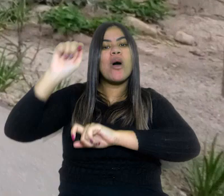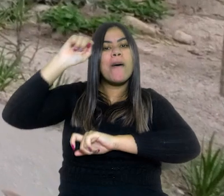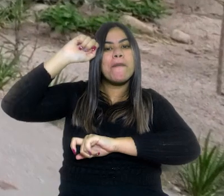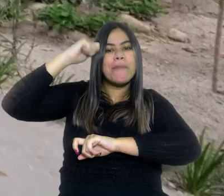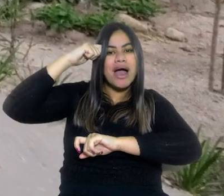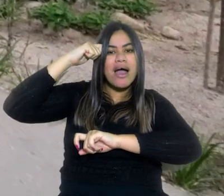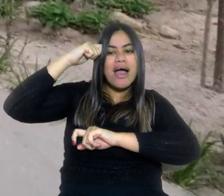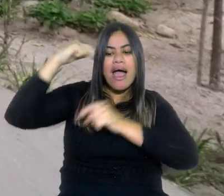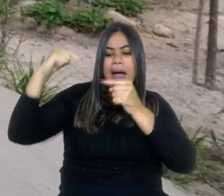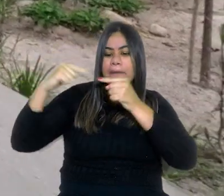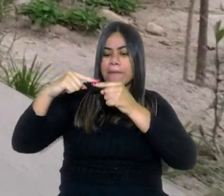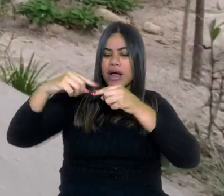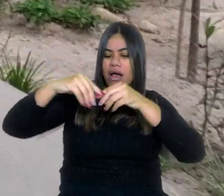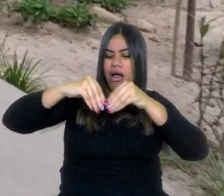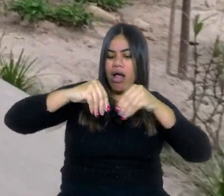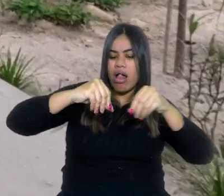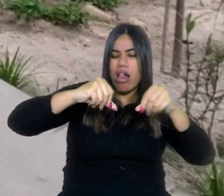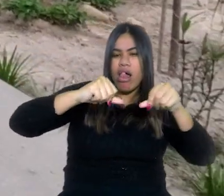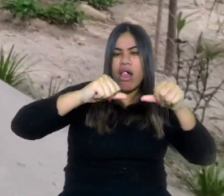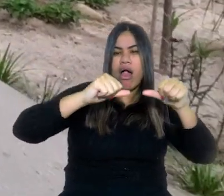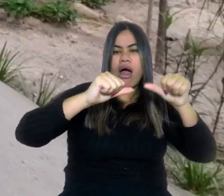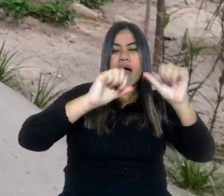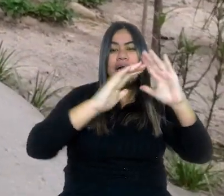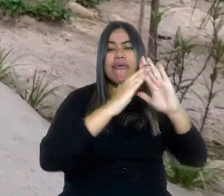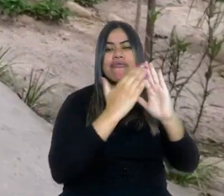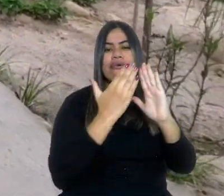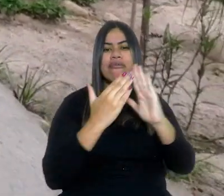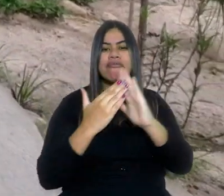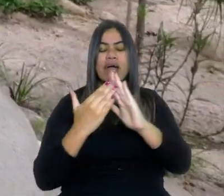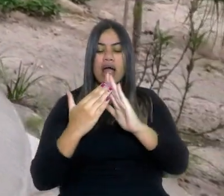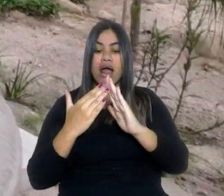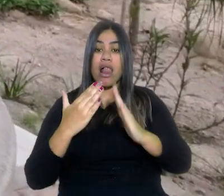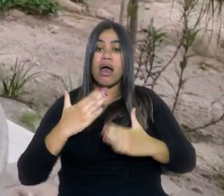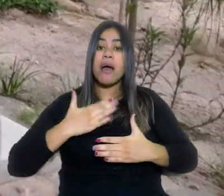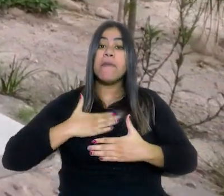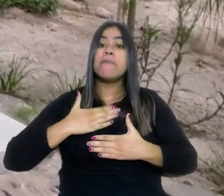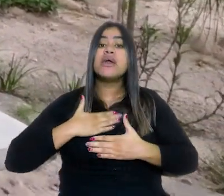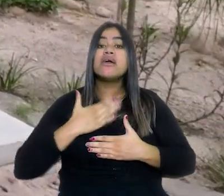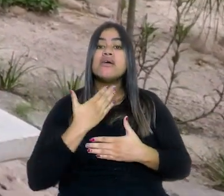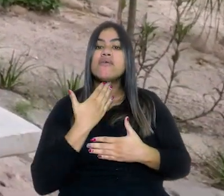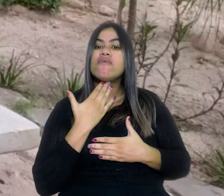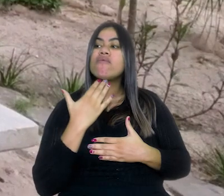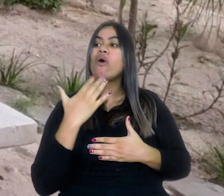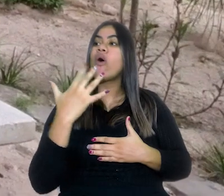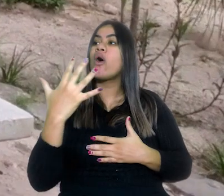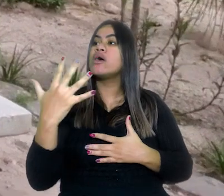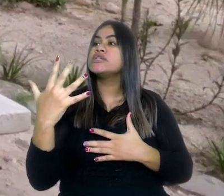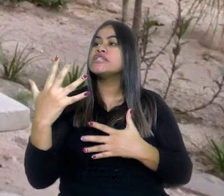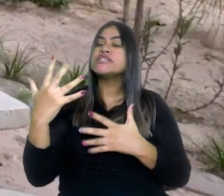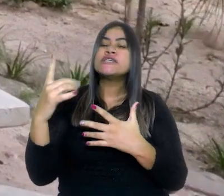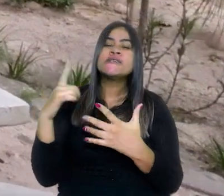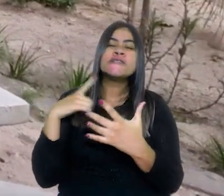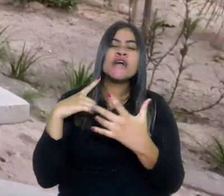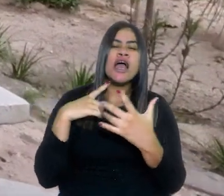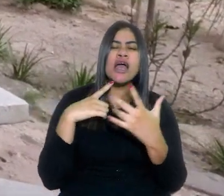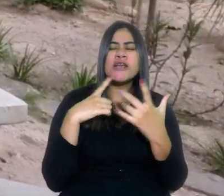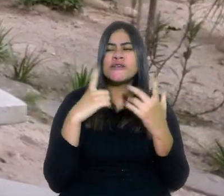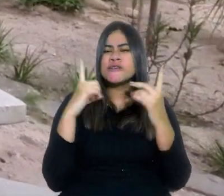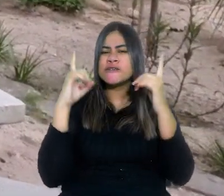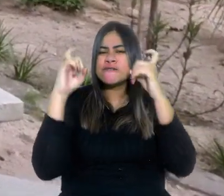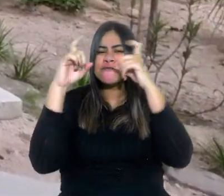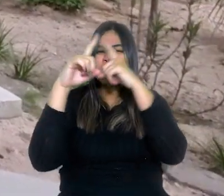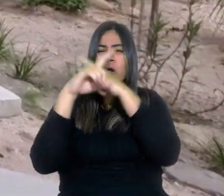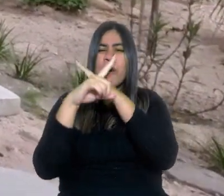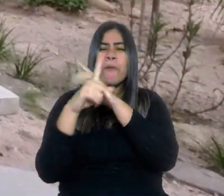brancos, pelo caminho empoeirado rumo à favela. A minha voz ainda ecoa versos